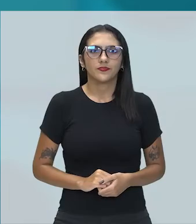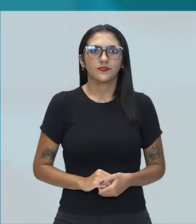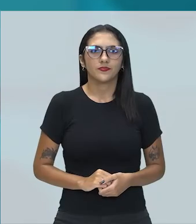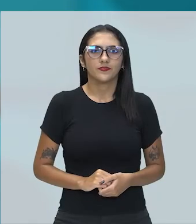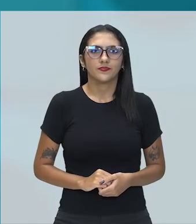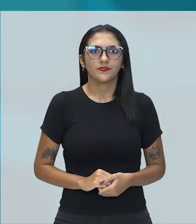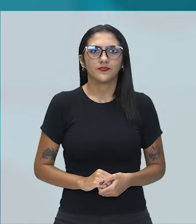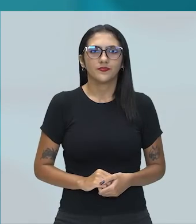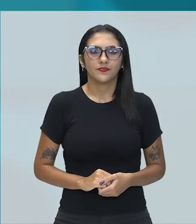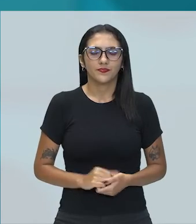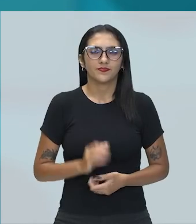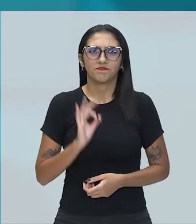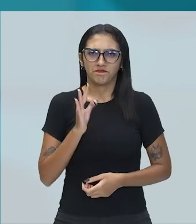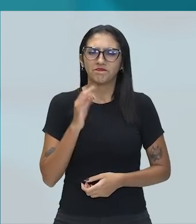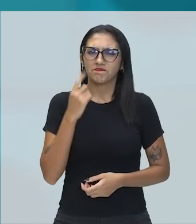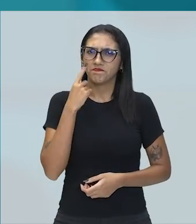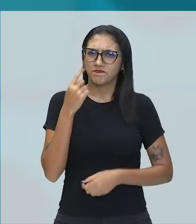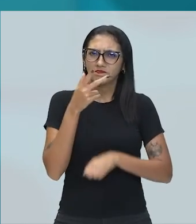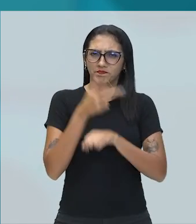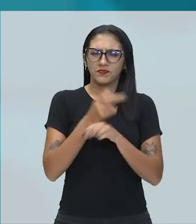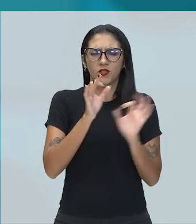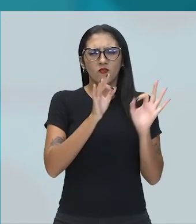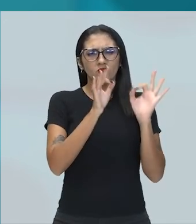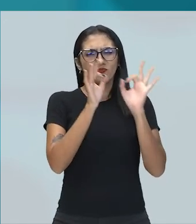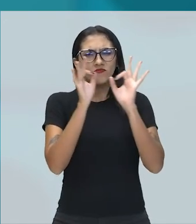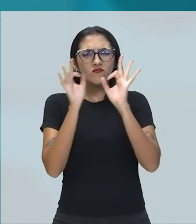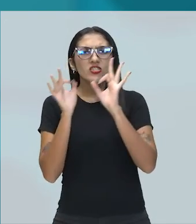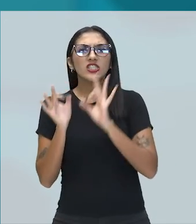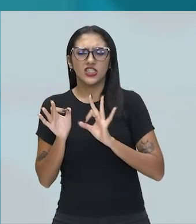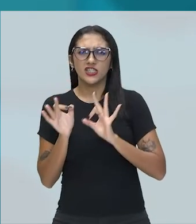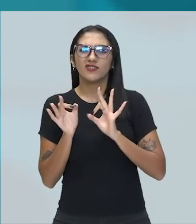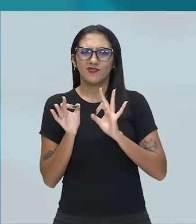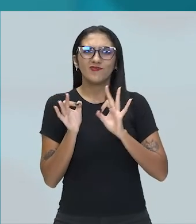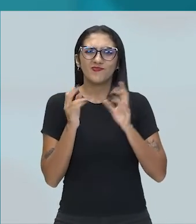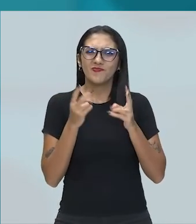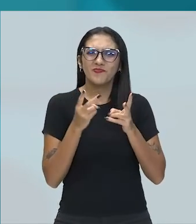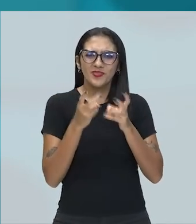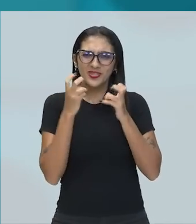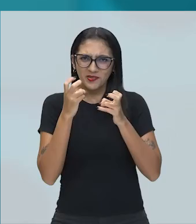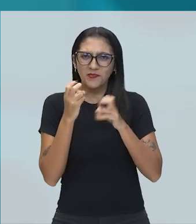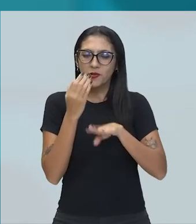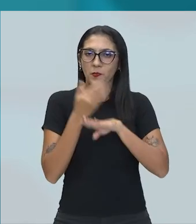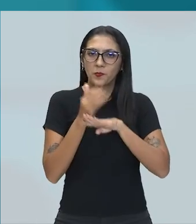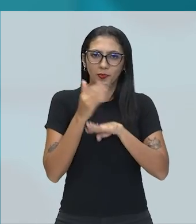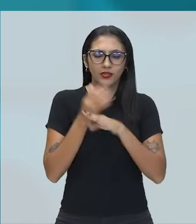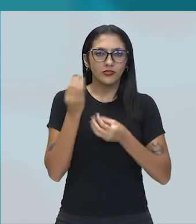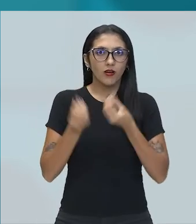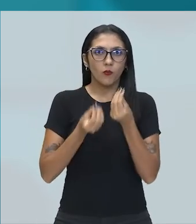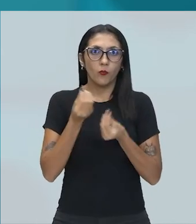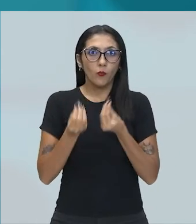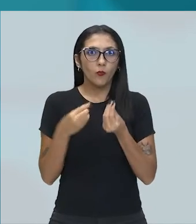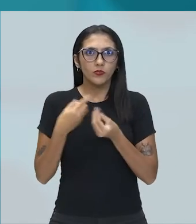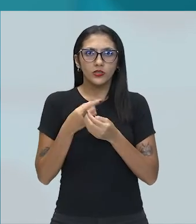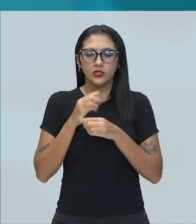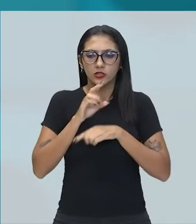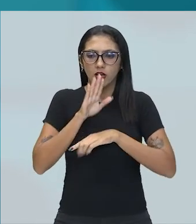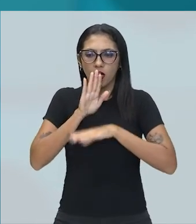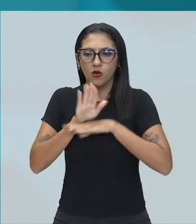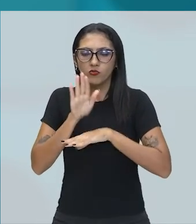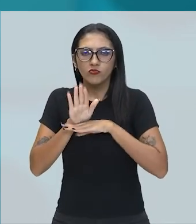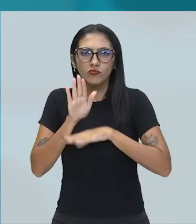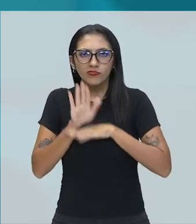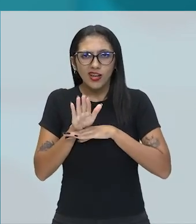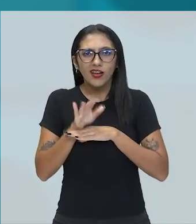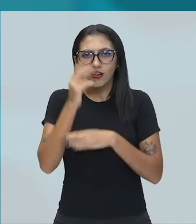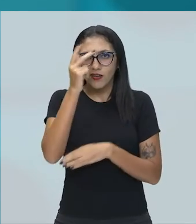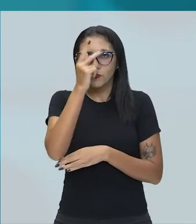Muito bem, conseguiram observar de uma maneira muito mais prática como agir com uma vítima que está tendo